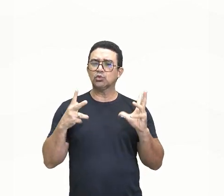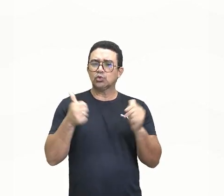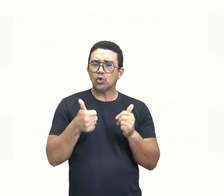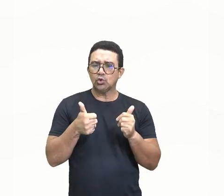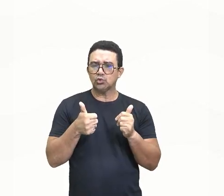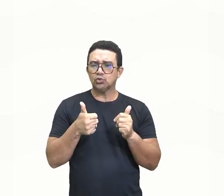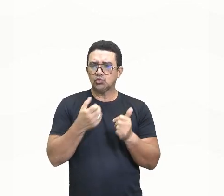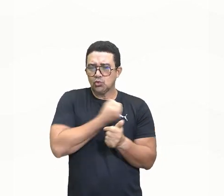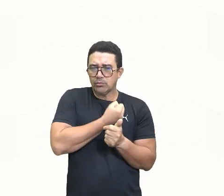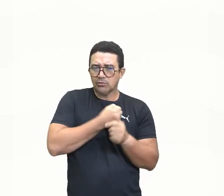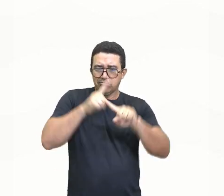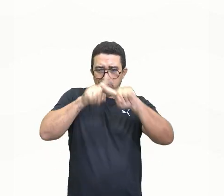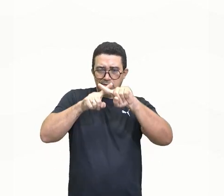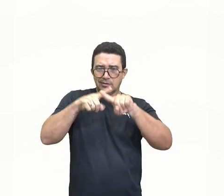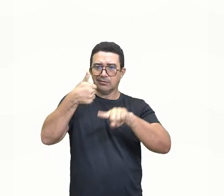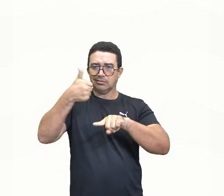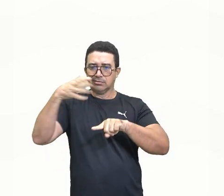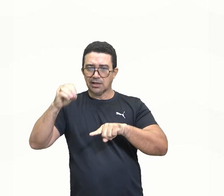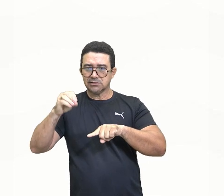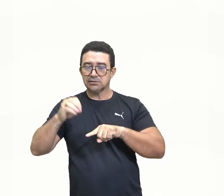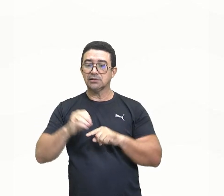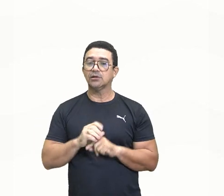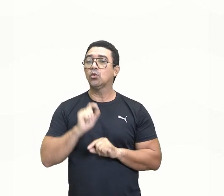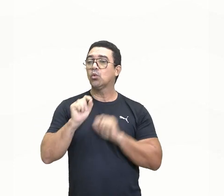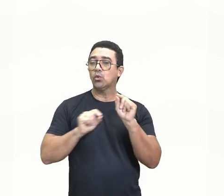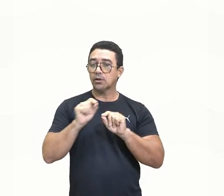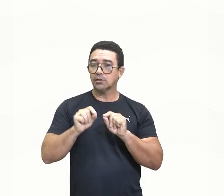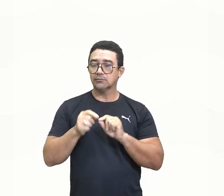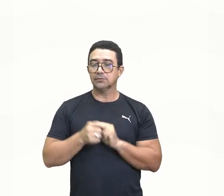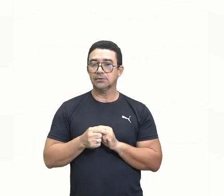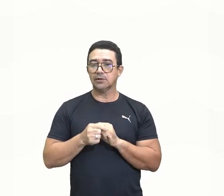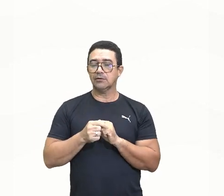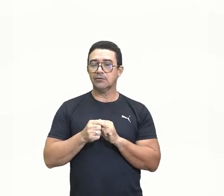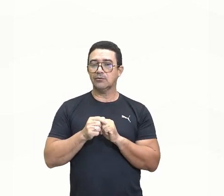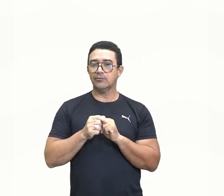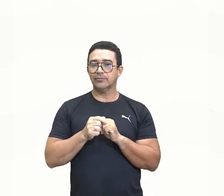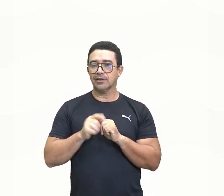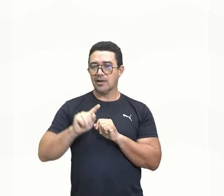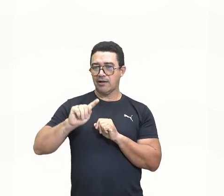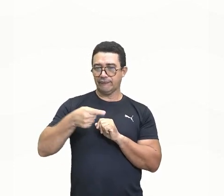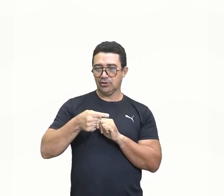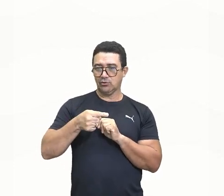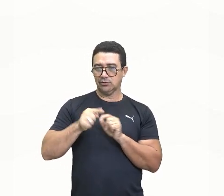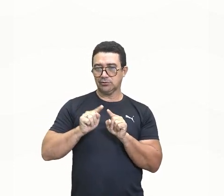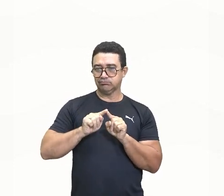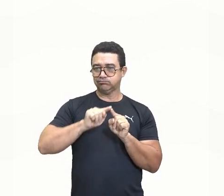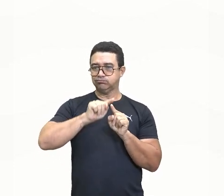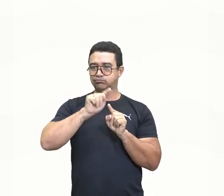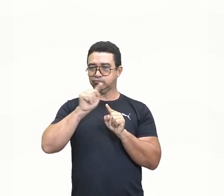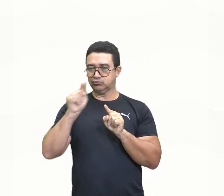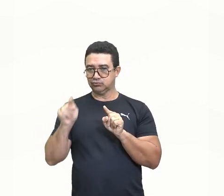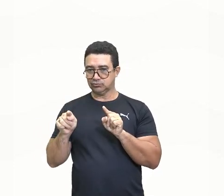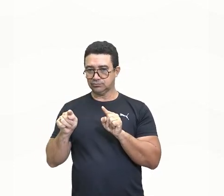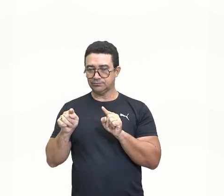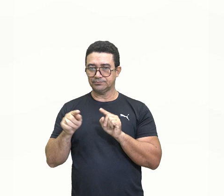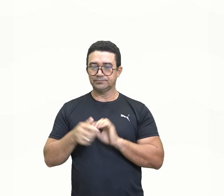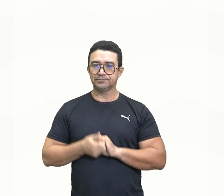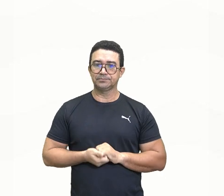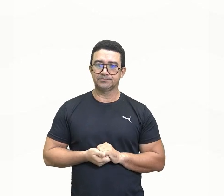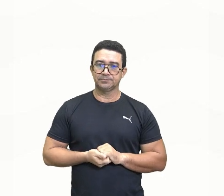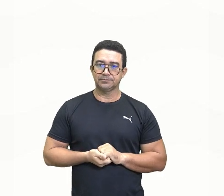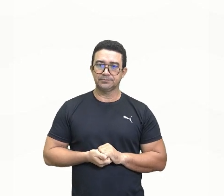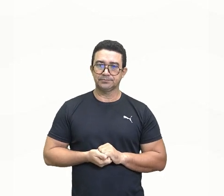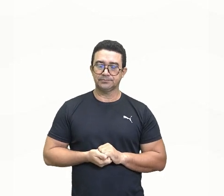um zero. Então, a gente vai aqui, aumentar uma casa. A vírgula está aqui, a vírgula vem para cá,